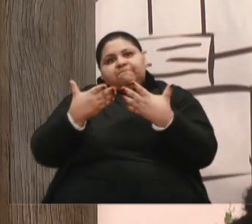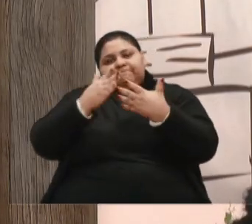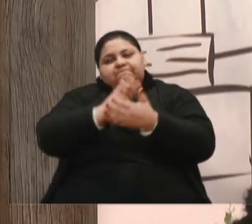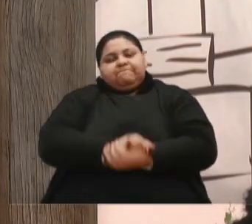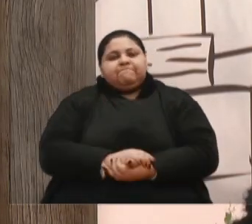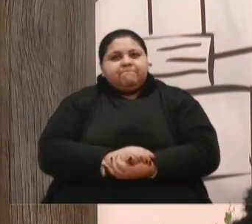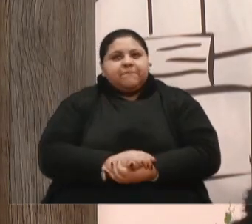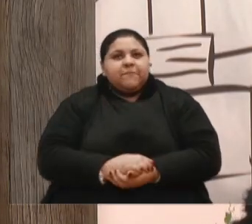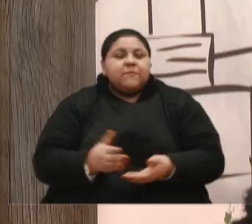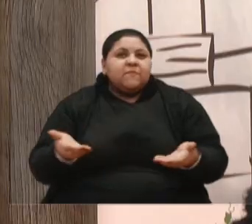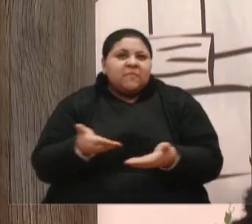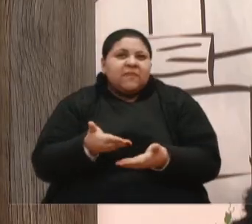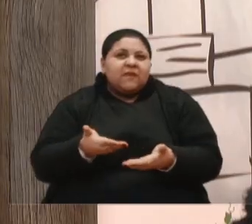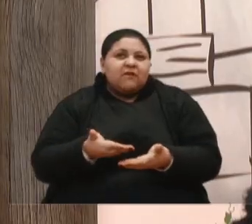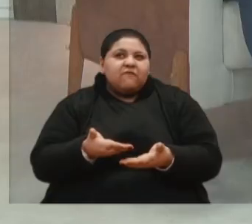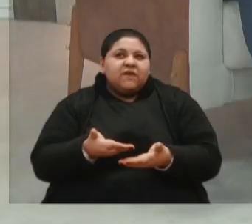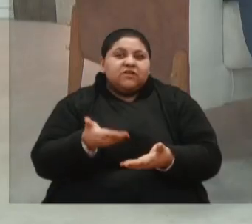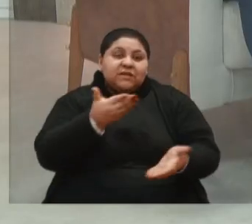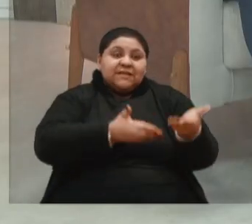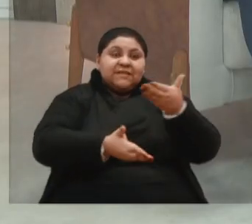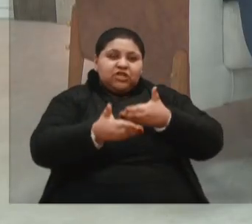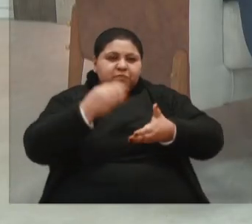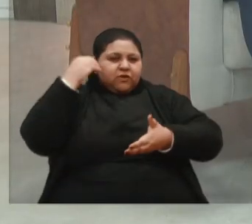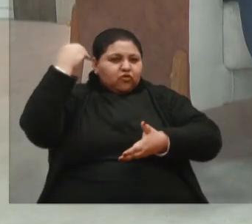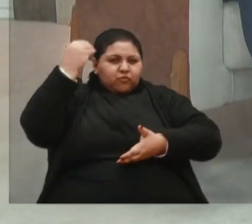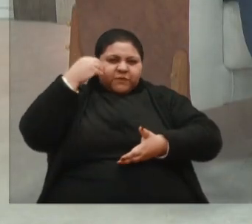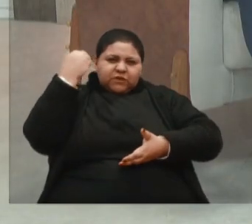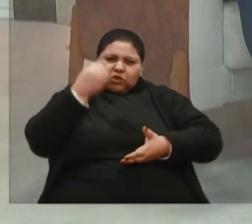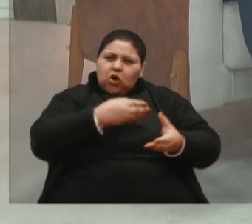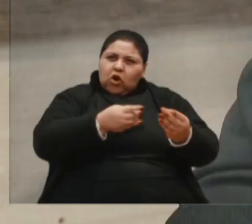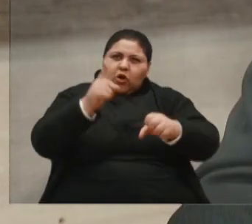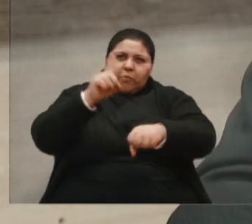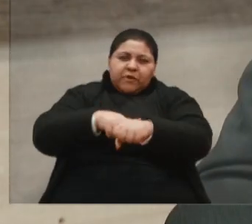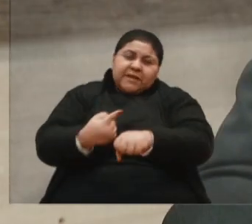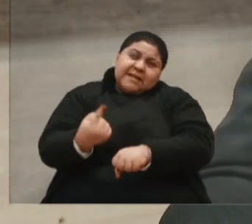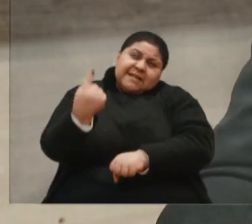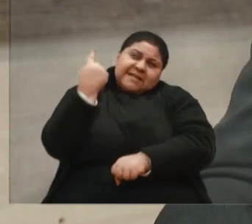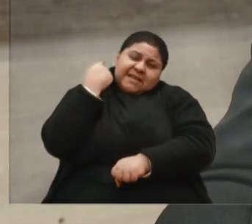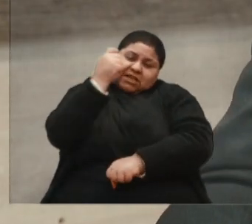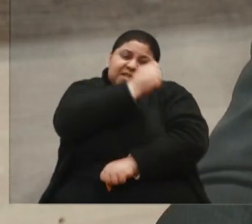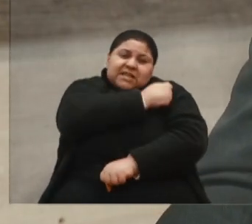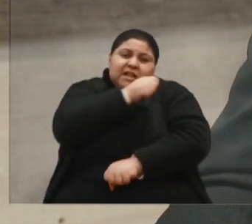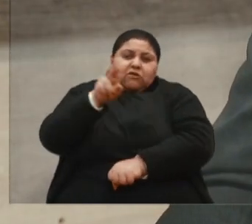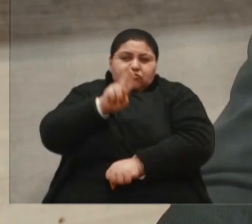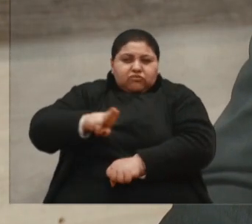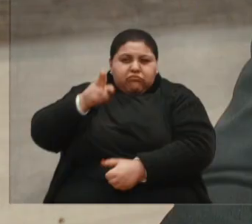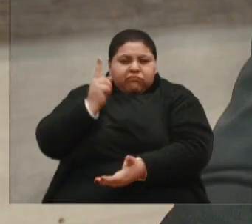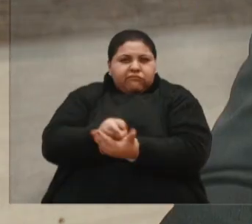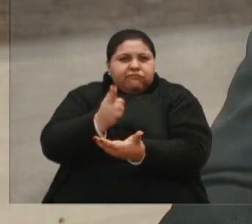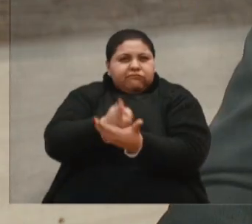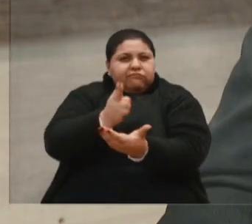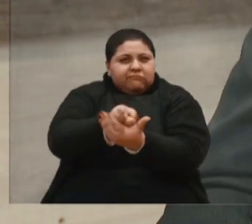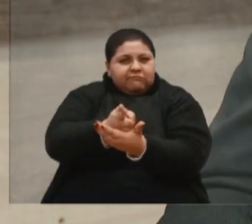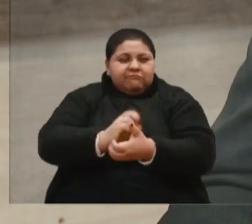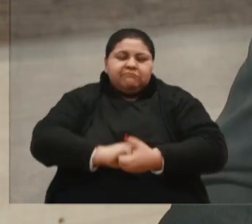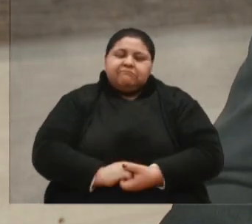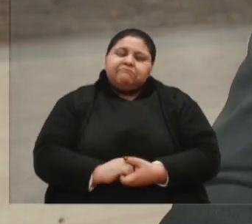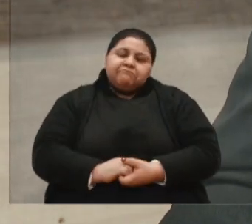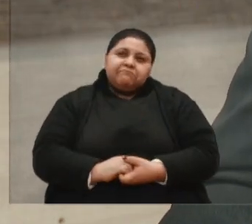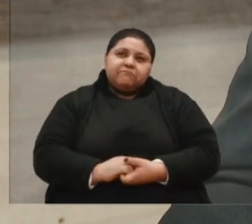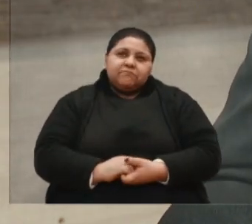se desenvolva. Eu faço análise há muitos anos, tá? Desde estudante universitário,